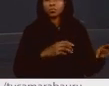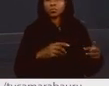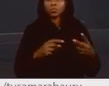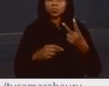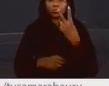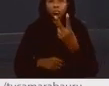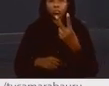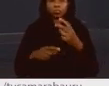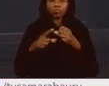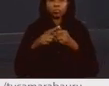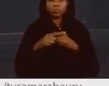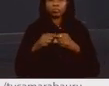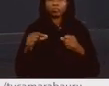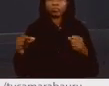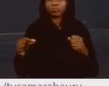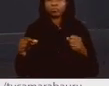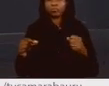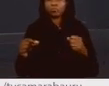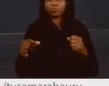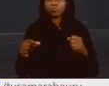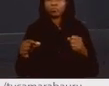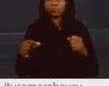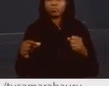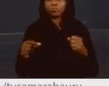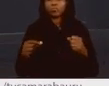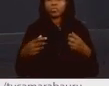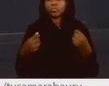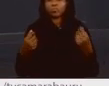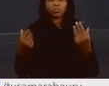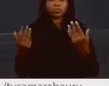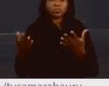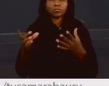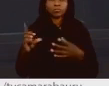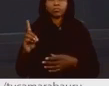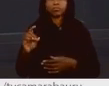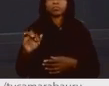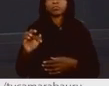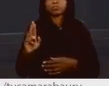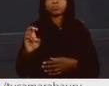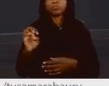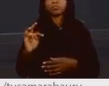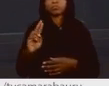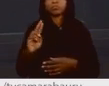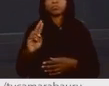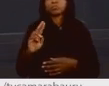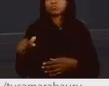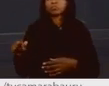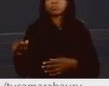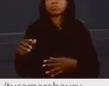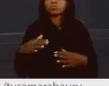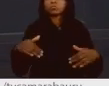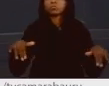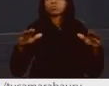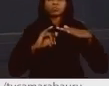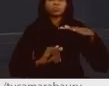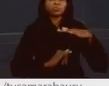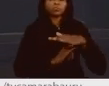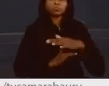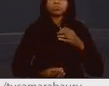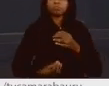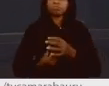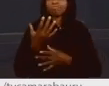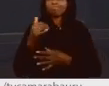dois artigos, que foi o que deu diretriz para que todas as instituições pudessem criar a sua estratégia para um momento de